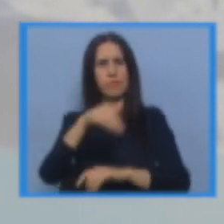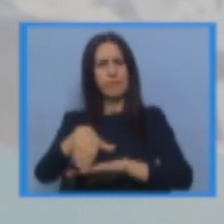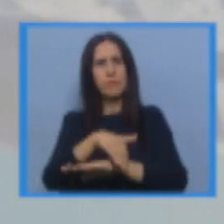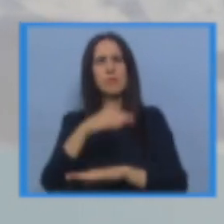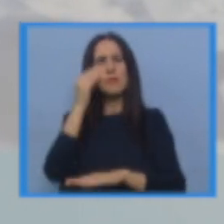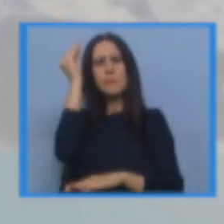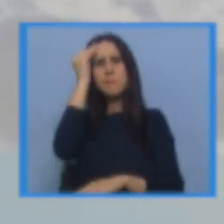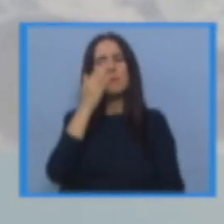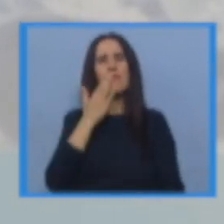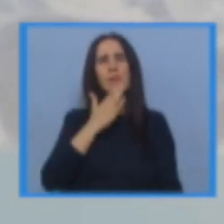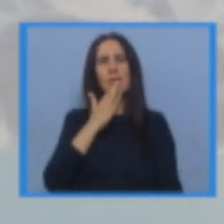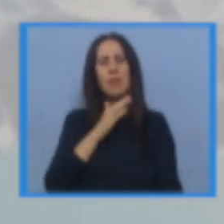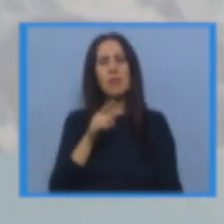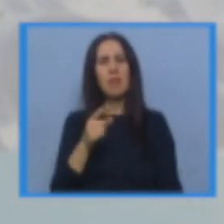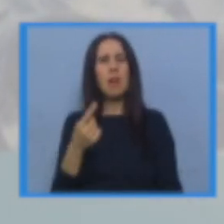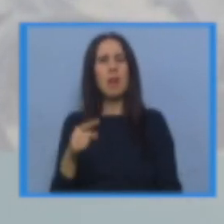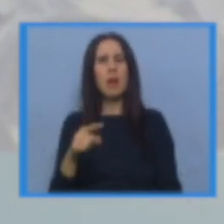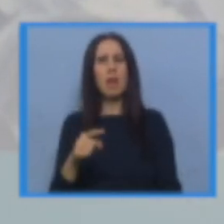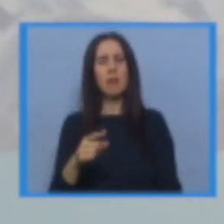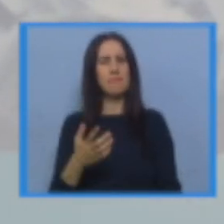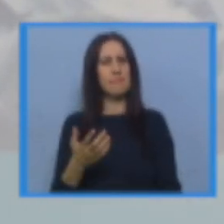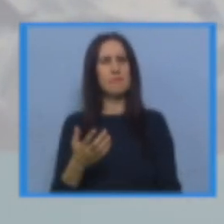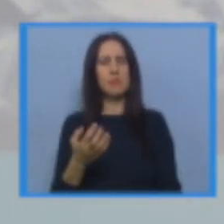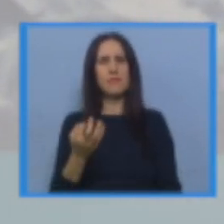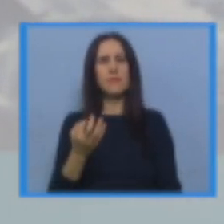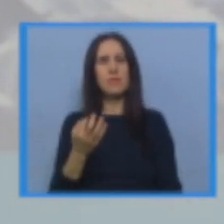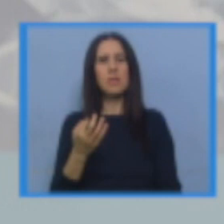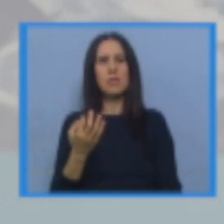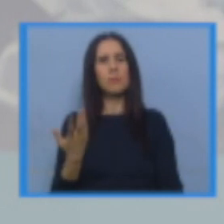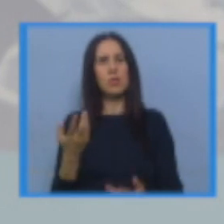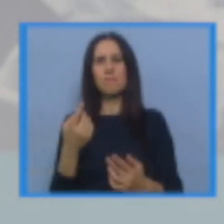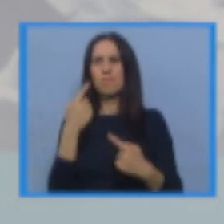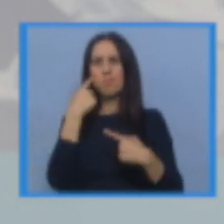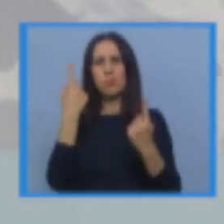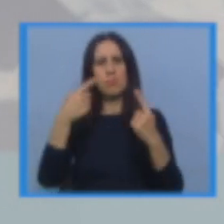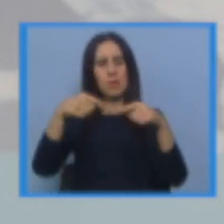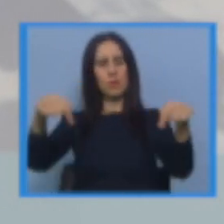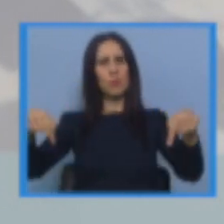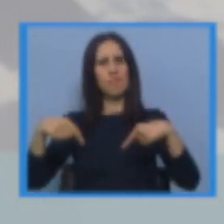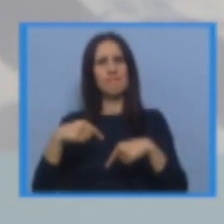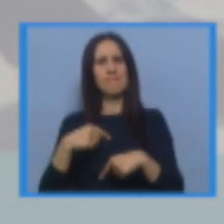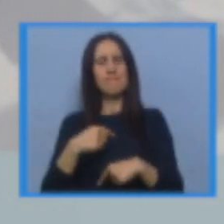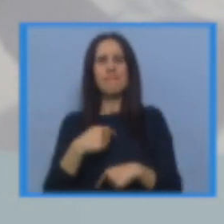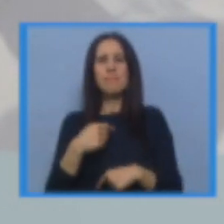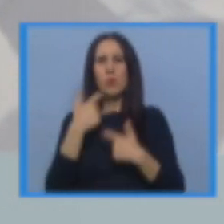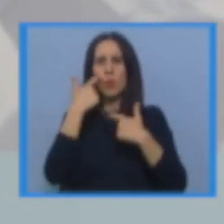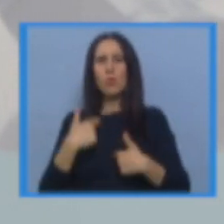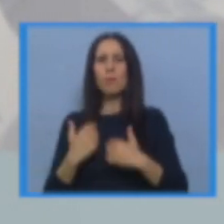vilas, há essa dimensão também de adoração do espaço público ao corpo de